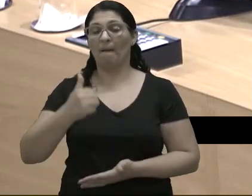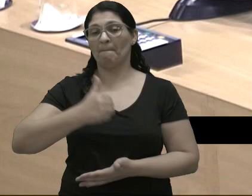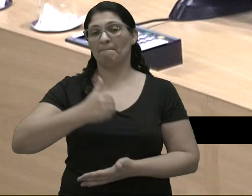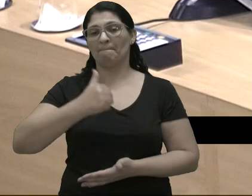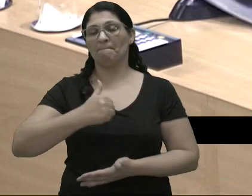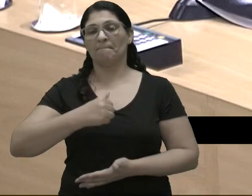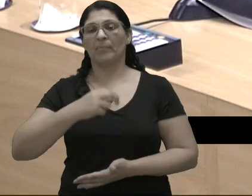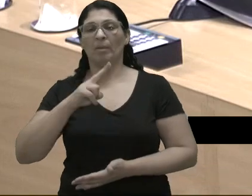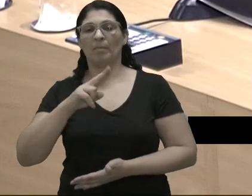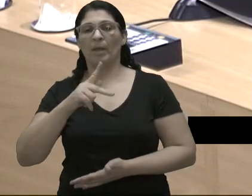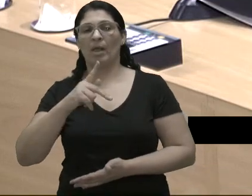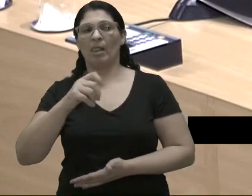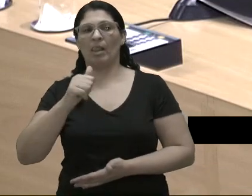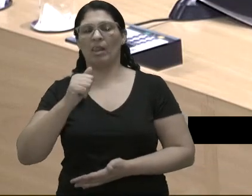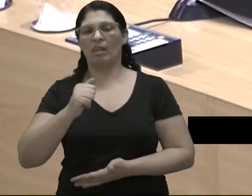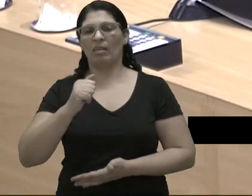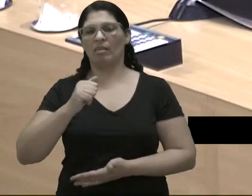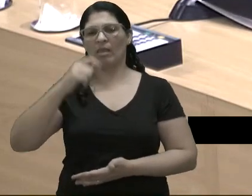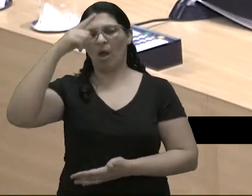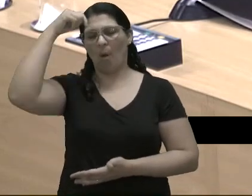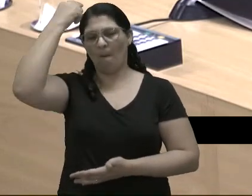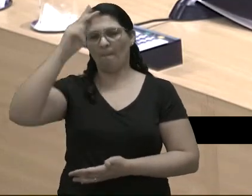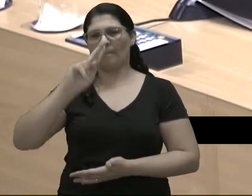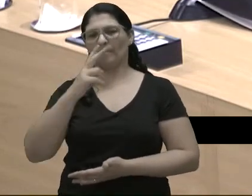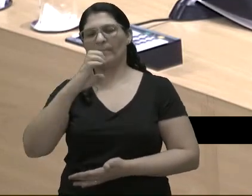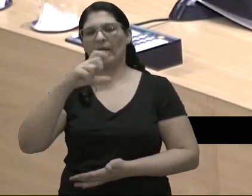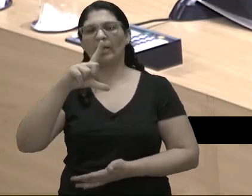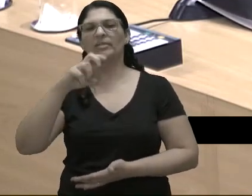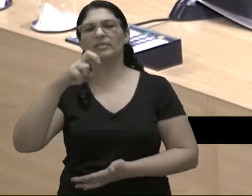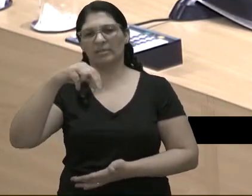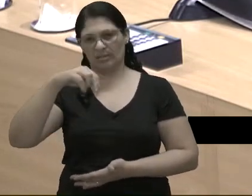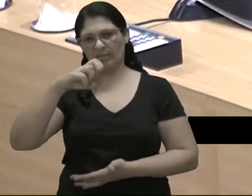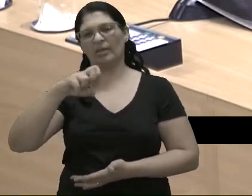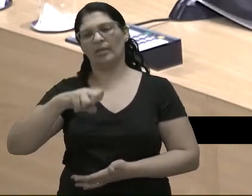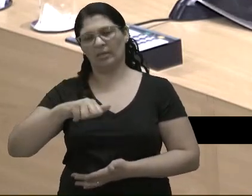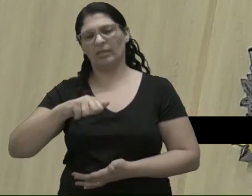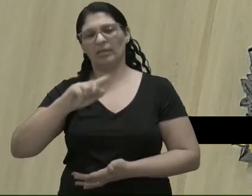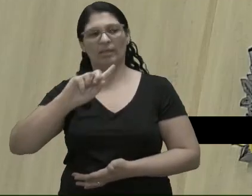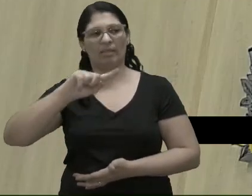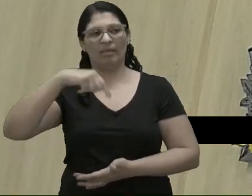né? E posteriormente com a UPA São Marino. Só um minutinho.